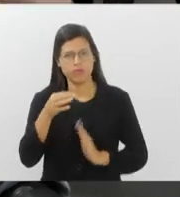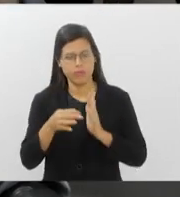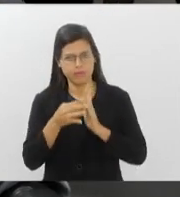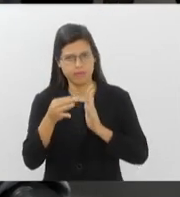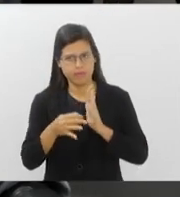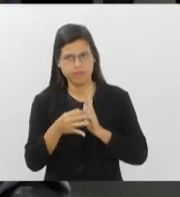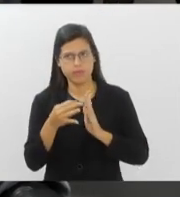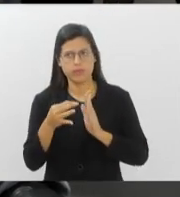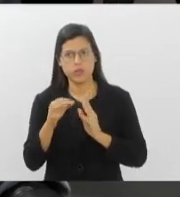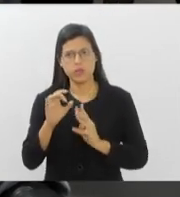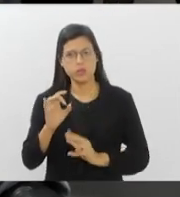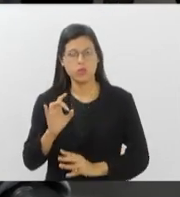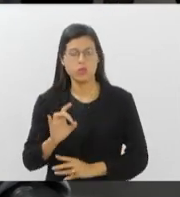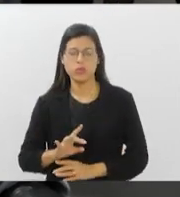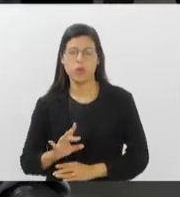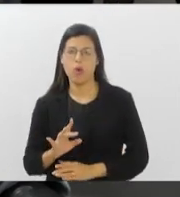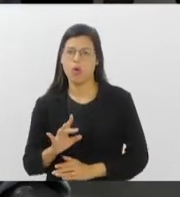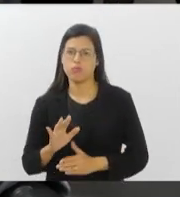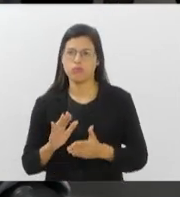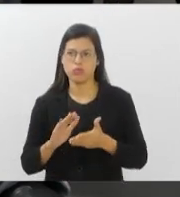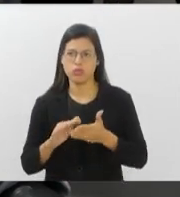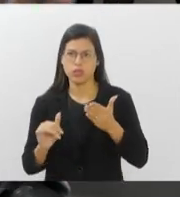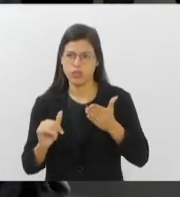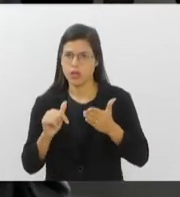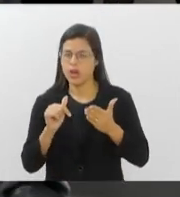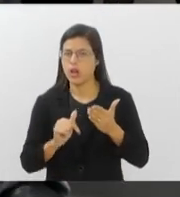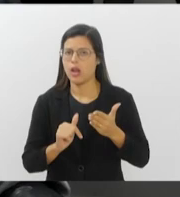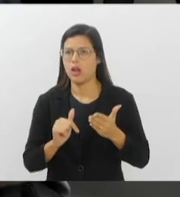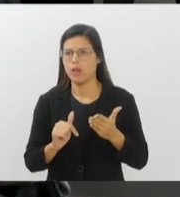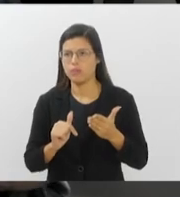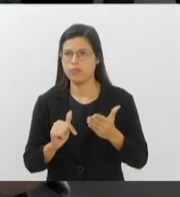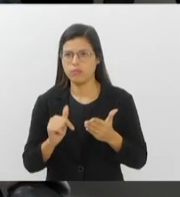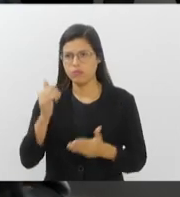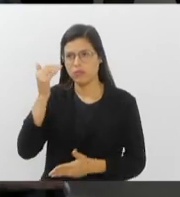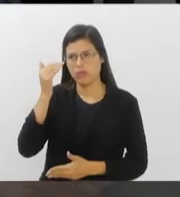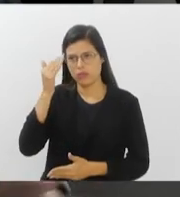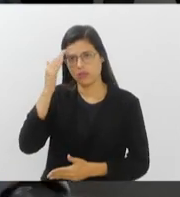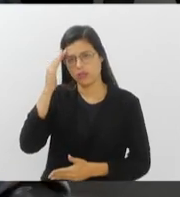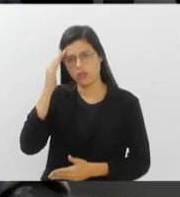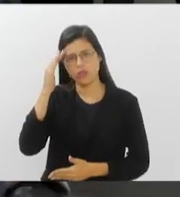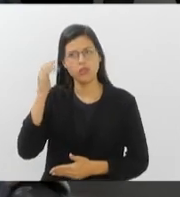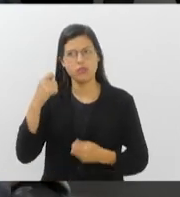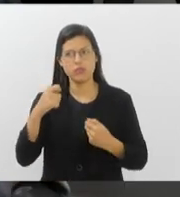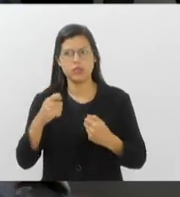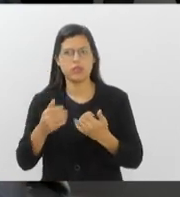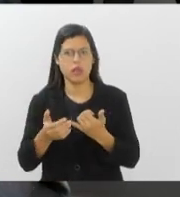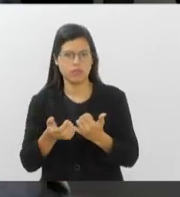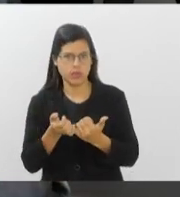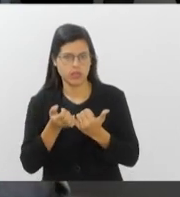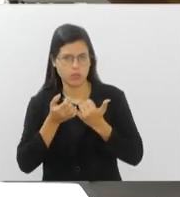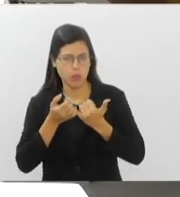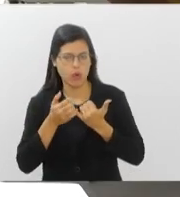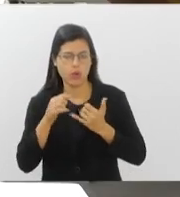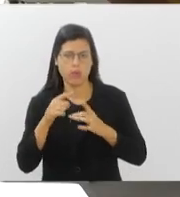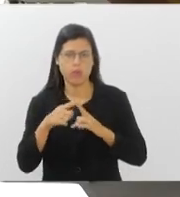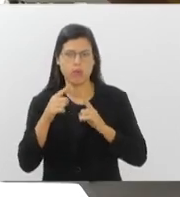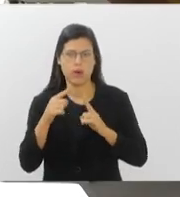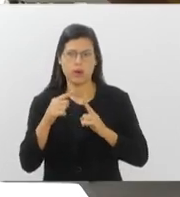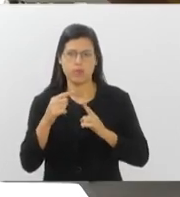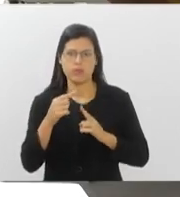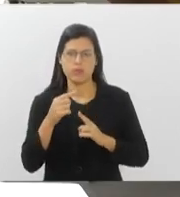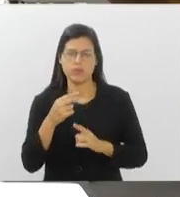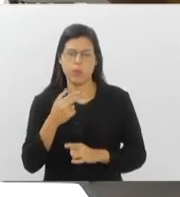gente não se retirar essa prerrogativa, né, que a gente tem de também tombar em patrimônio material.